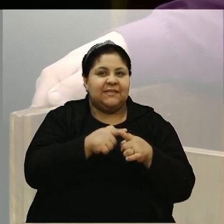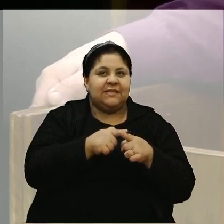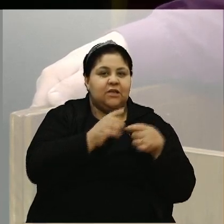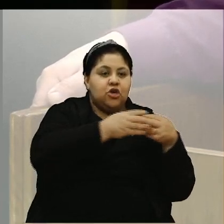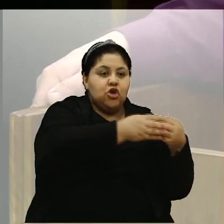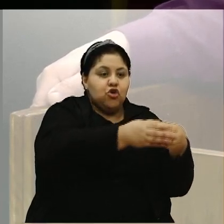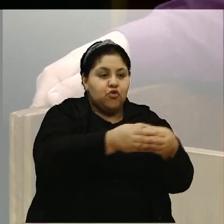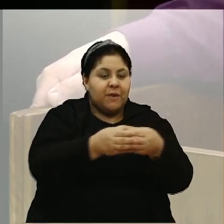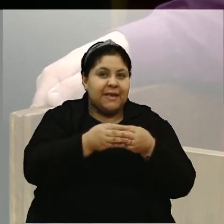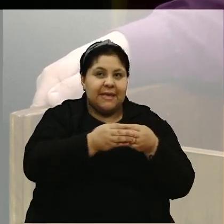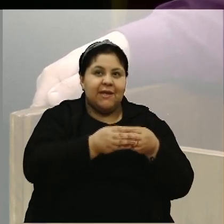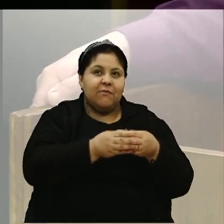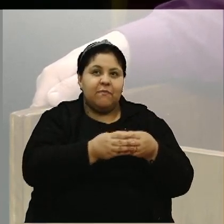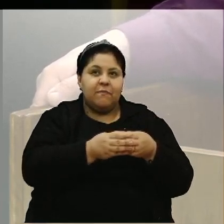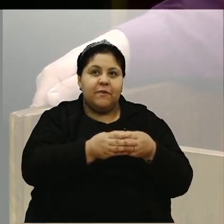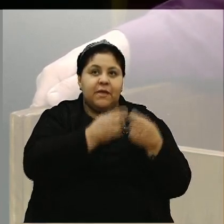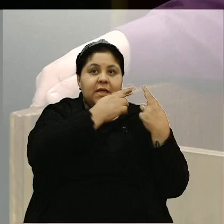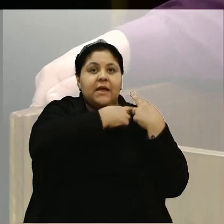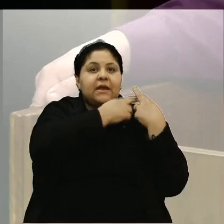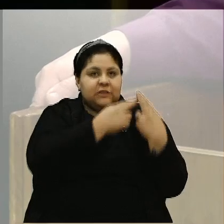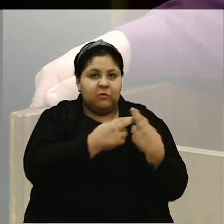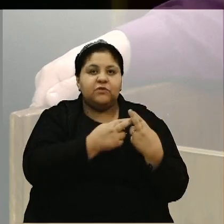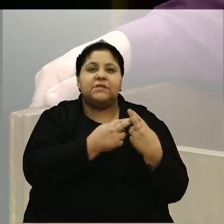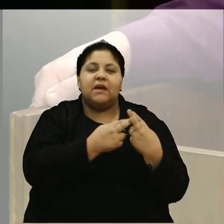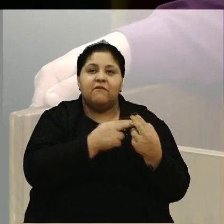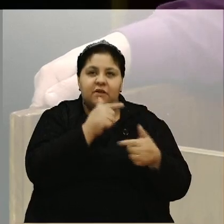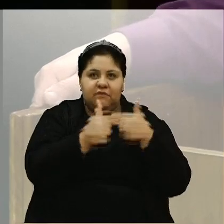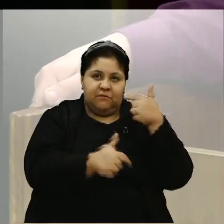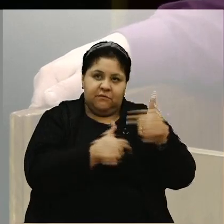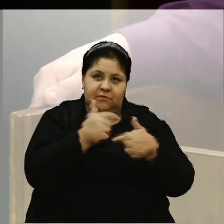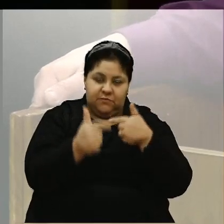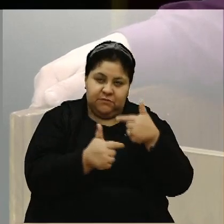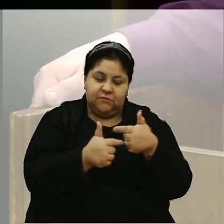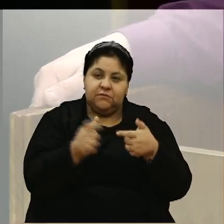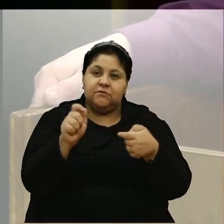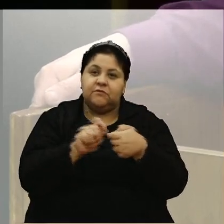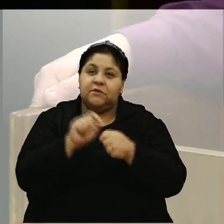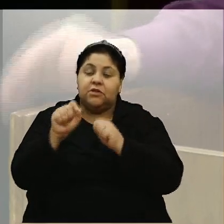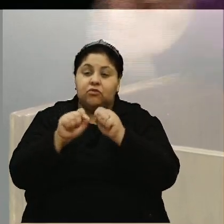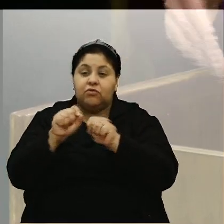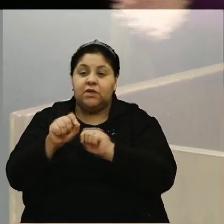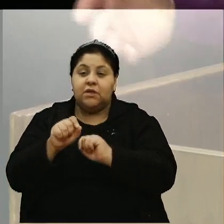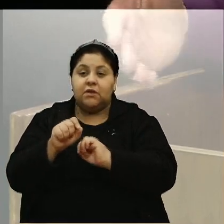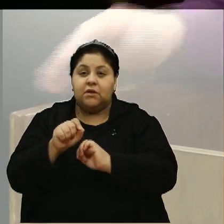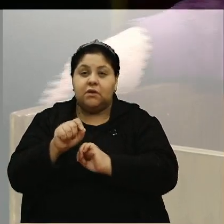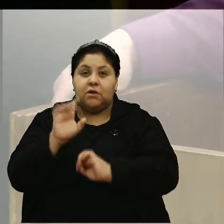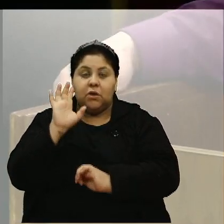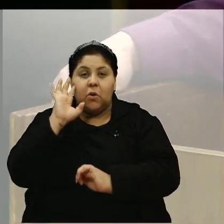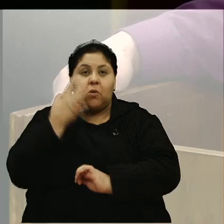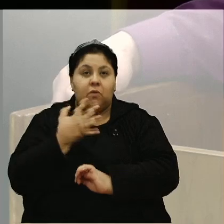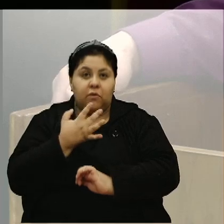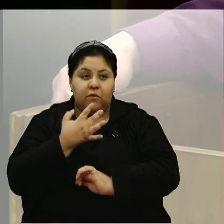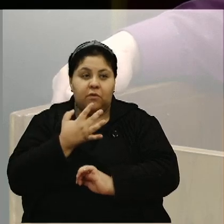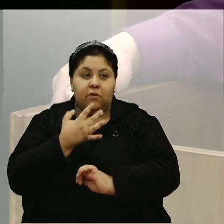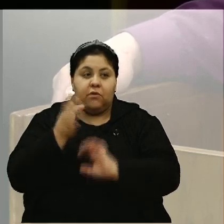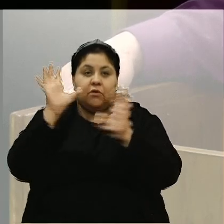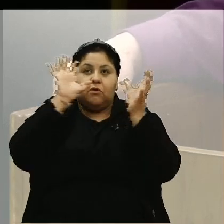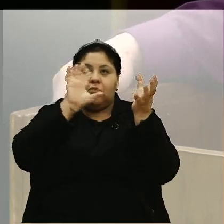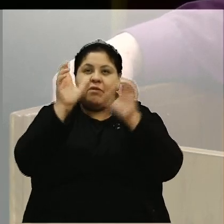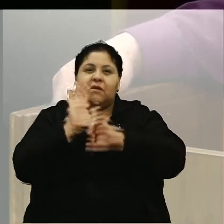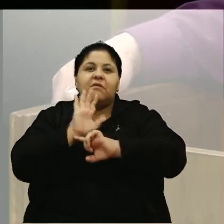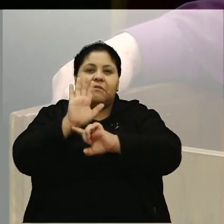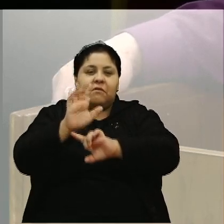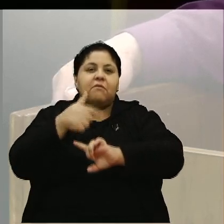dos funcionários aguerridos e bons, e fazendo aquilo que é possível, de acordo com aquilo que o tempo ajuda. Então, eu estou